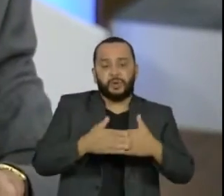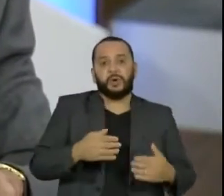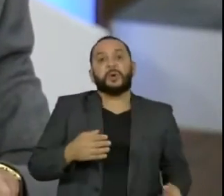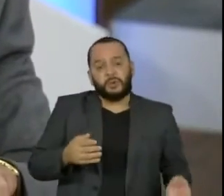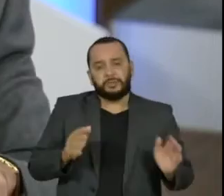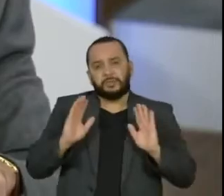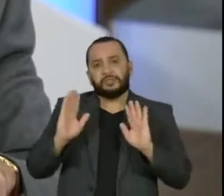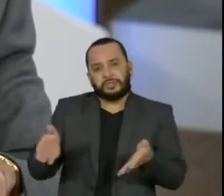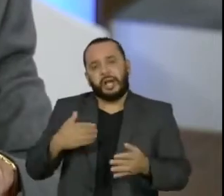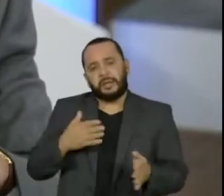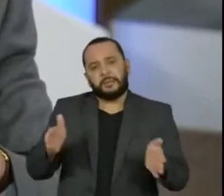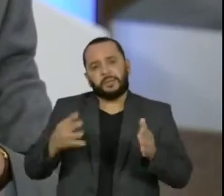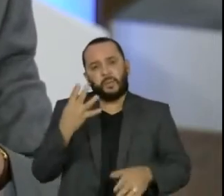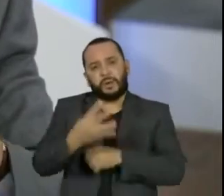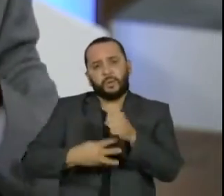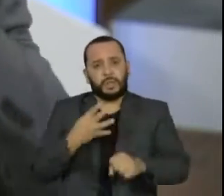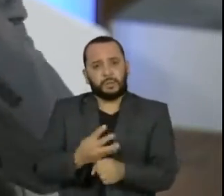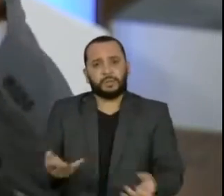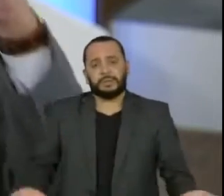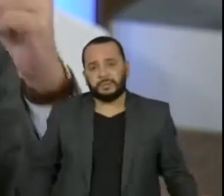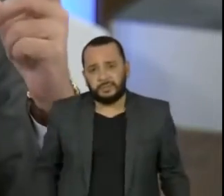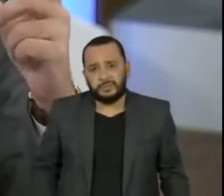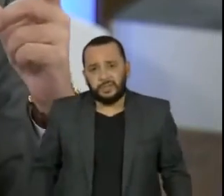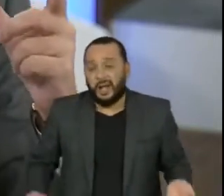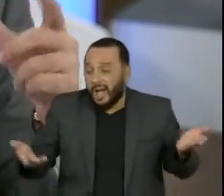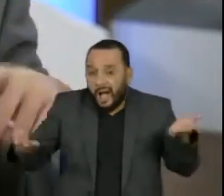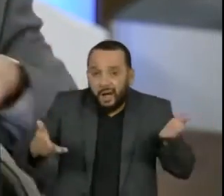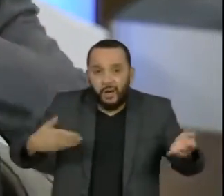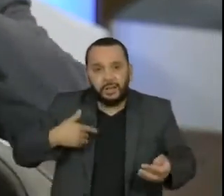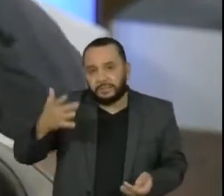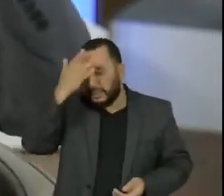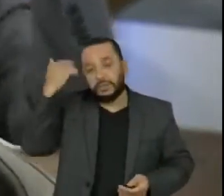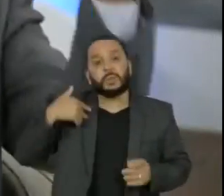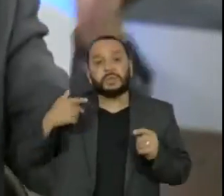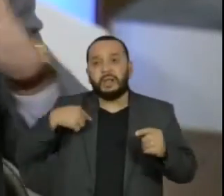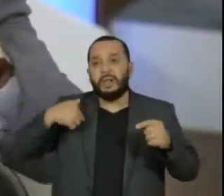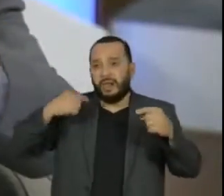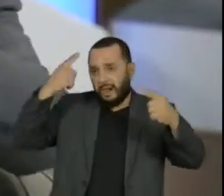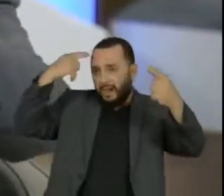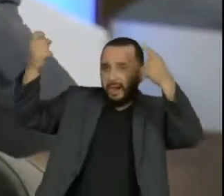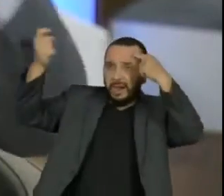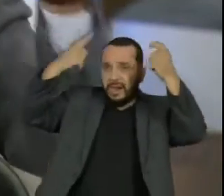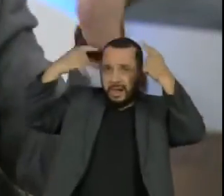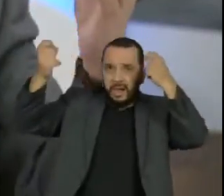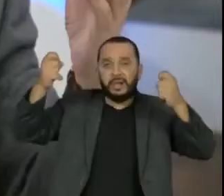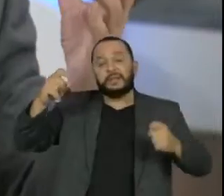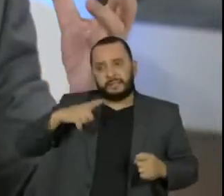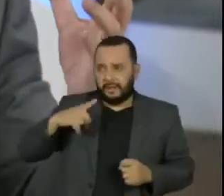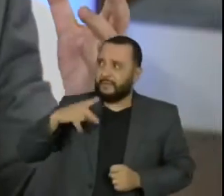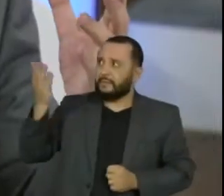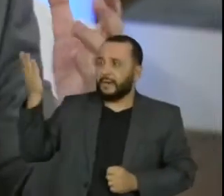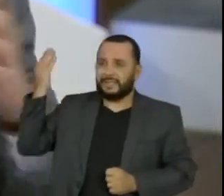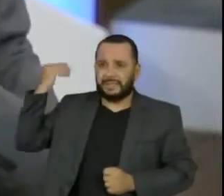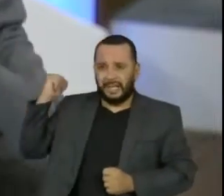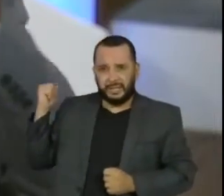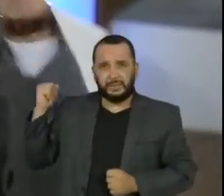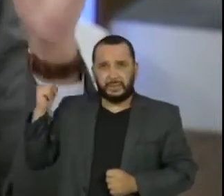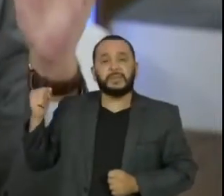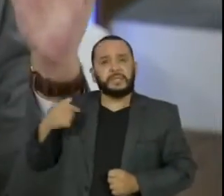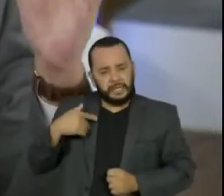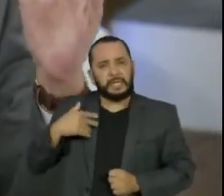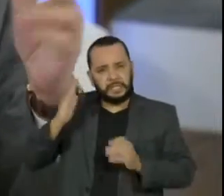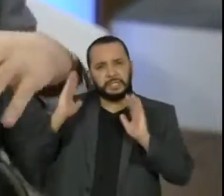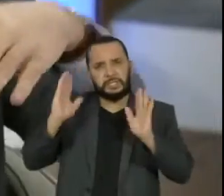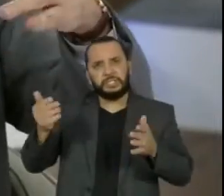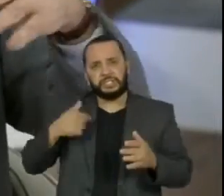coragem de falar, essa fantasia que os caras arrebentaram. Pode ser que teve uma época que eles